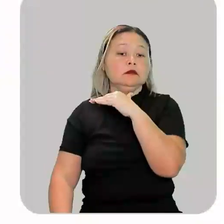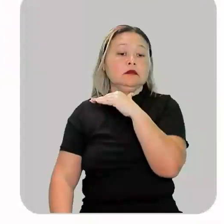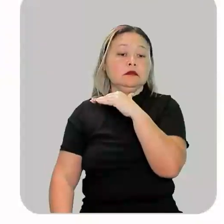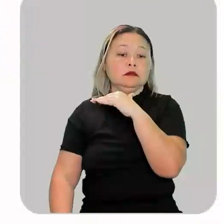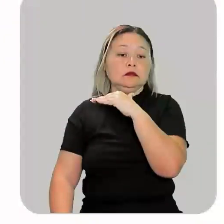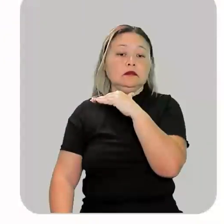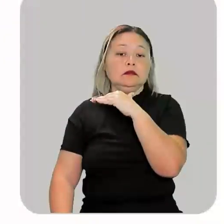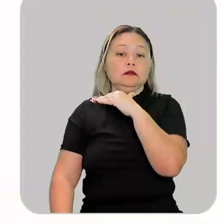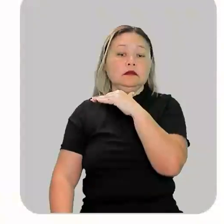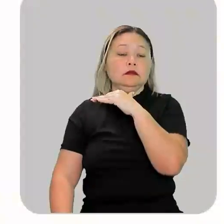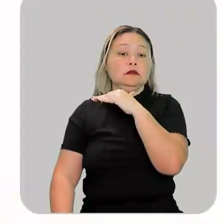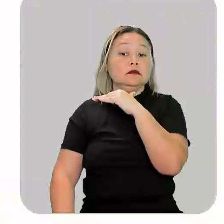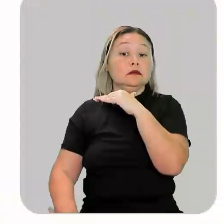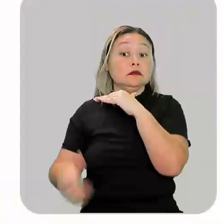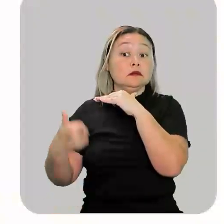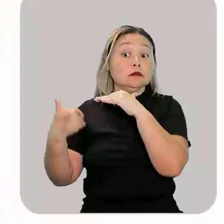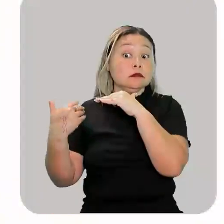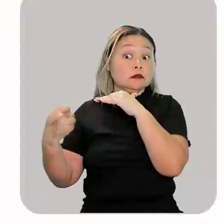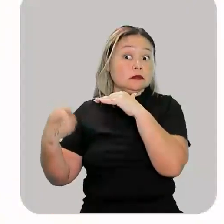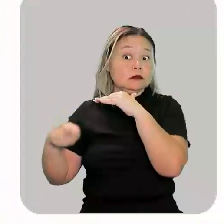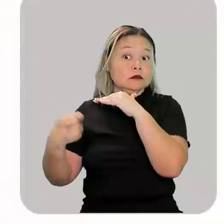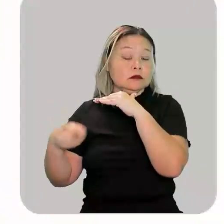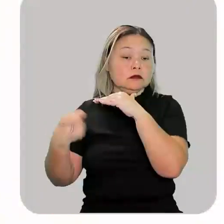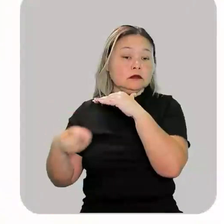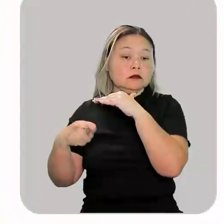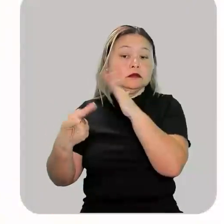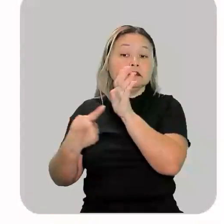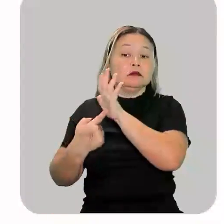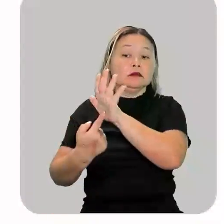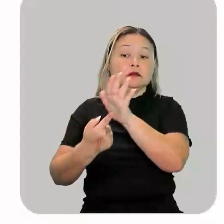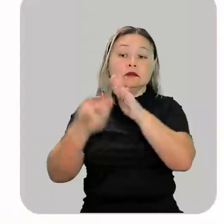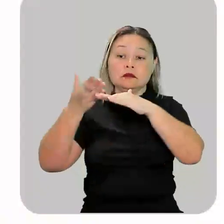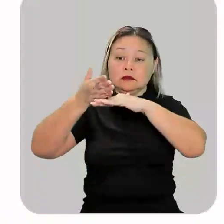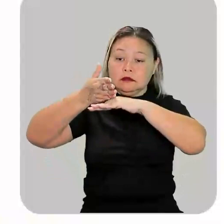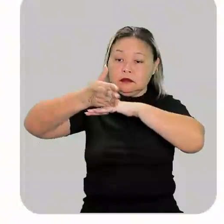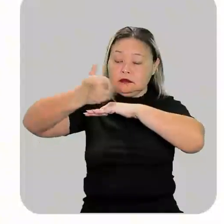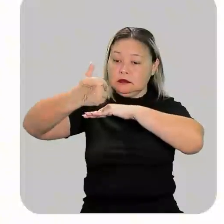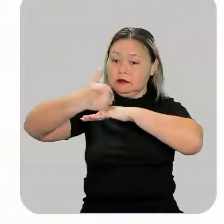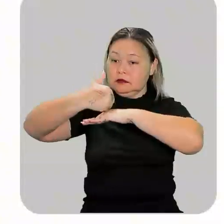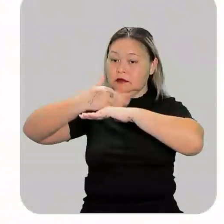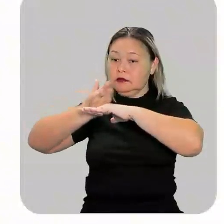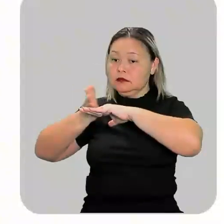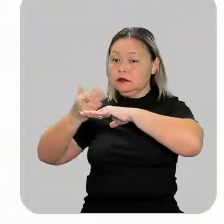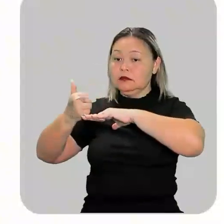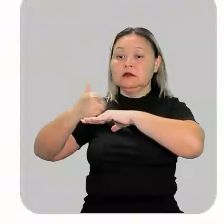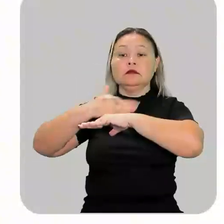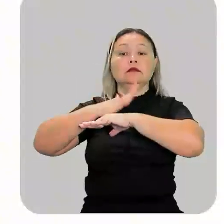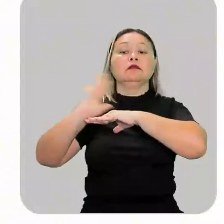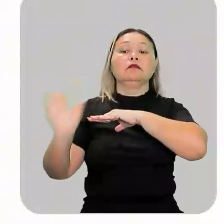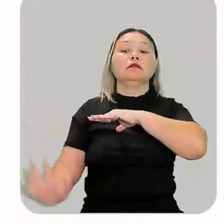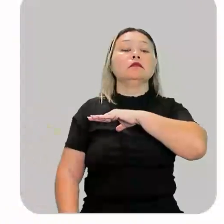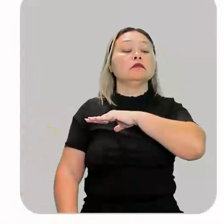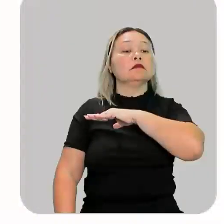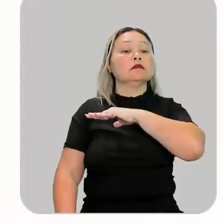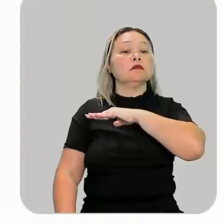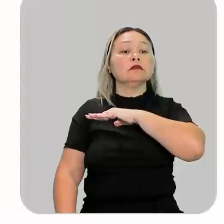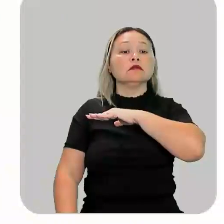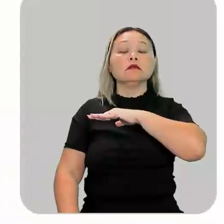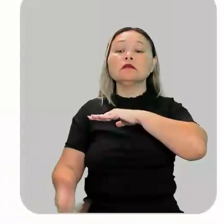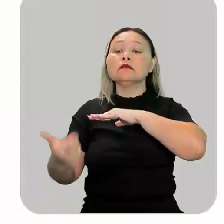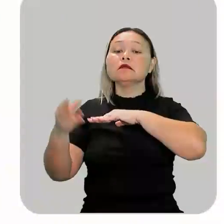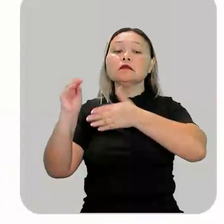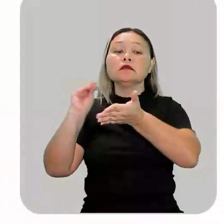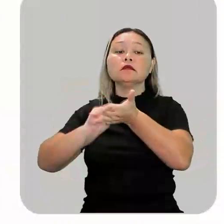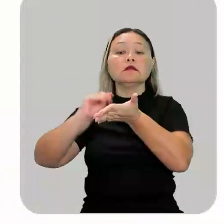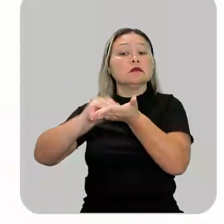3 divisões. Agora ele falou que precisa mostrar com seta esse escoamento da água da chuva. Ou seja, aqui tá